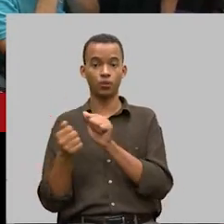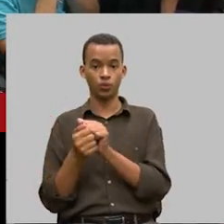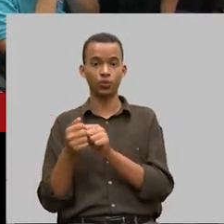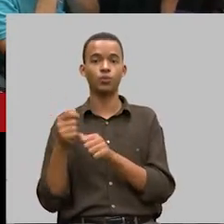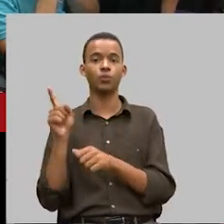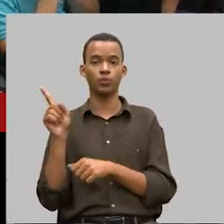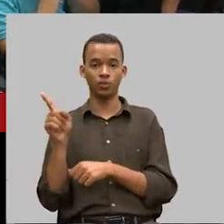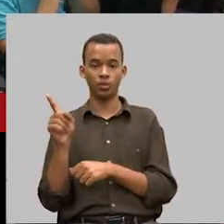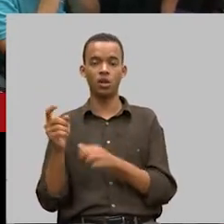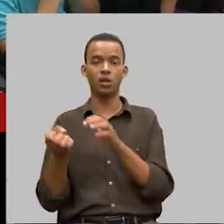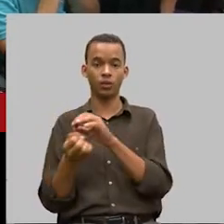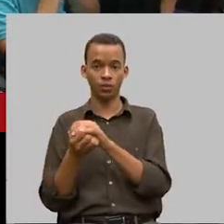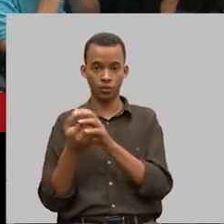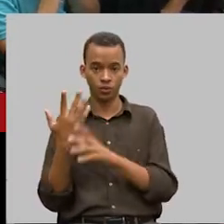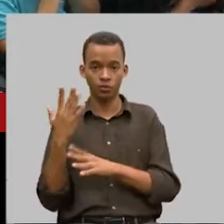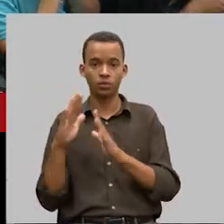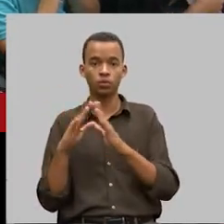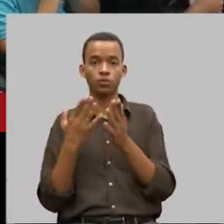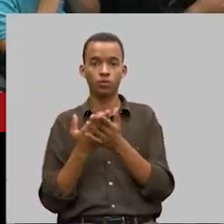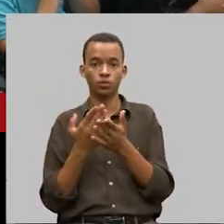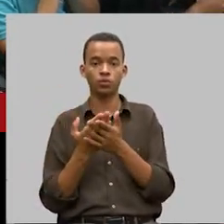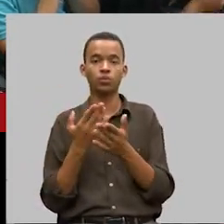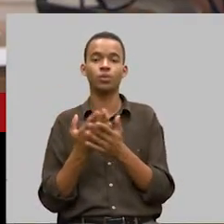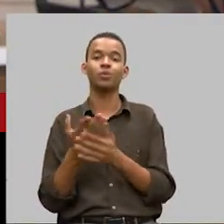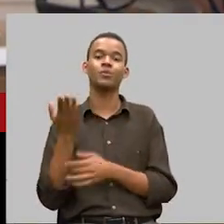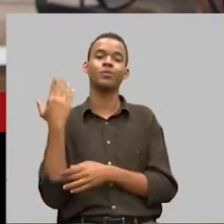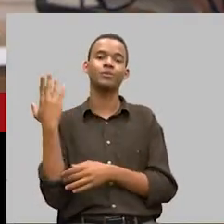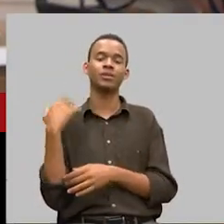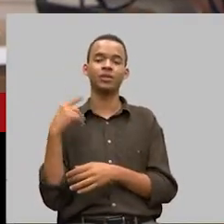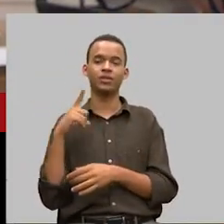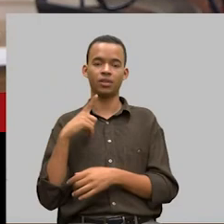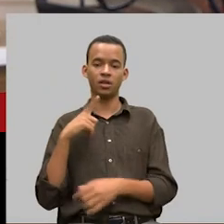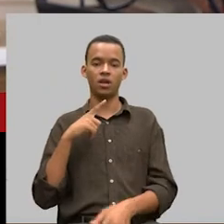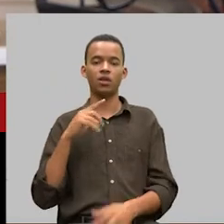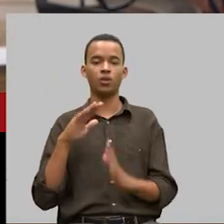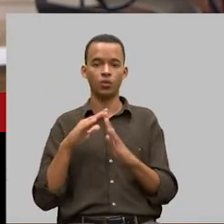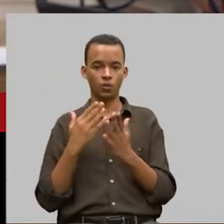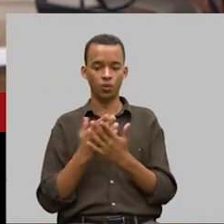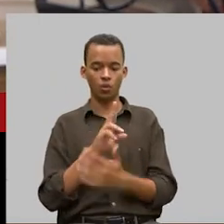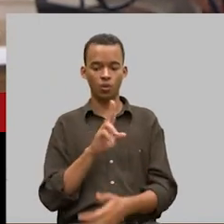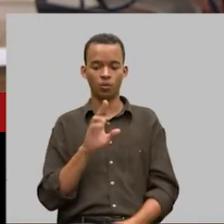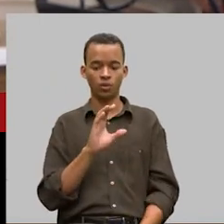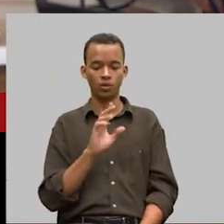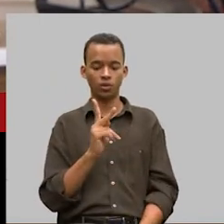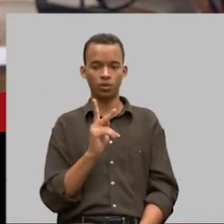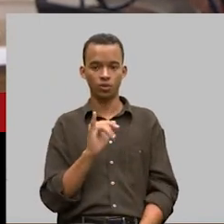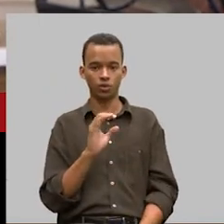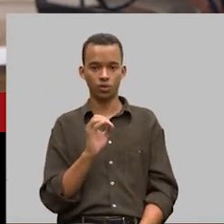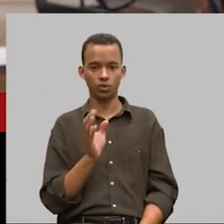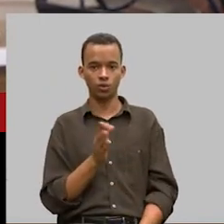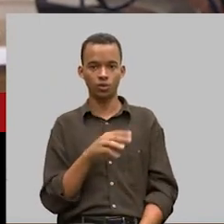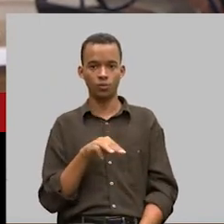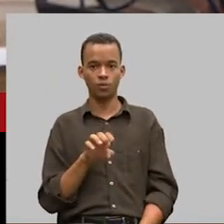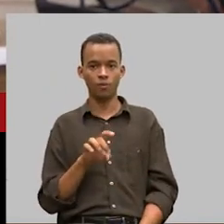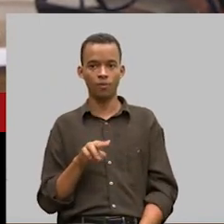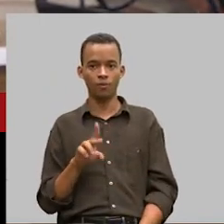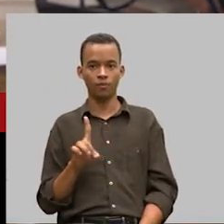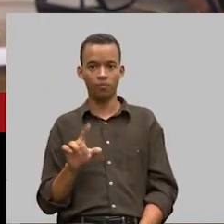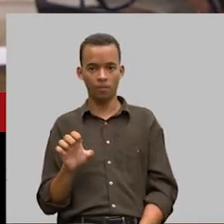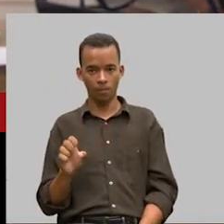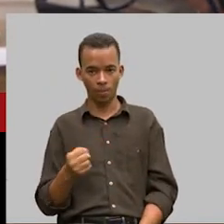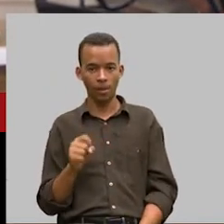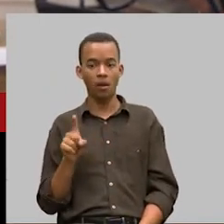Conselheiro Pena essa escola Ela fechou Justamente por isso por conta da